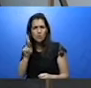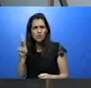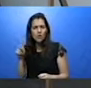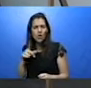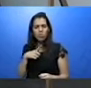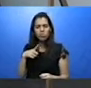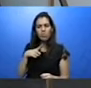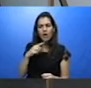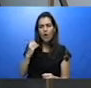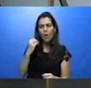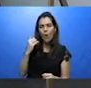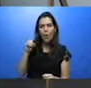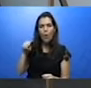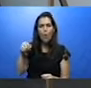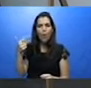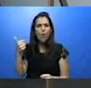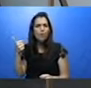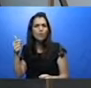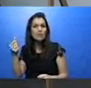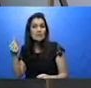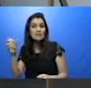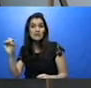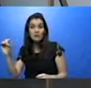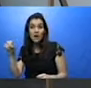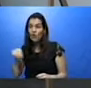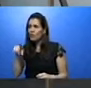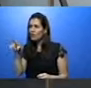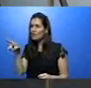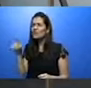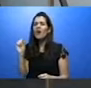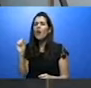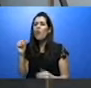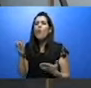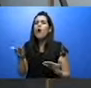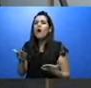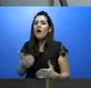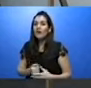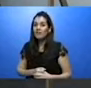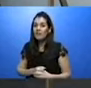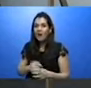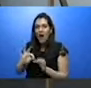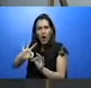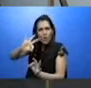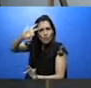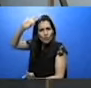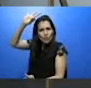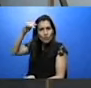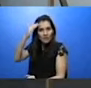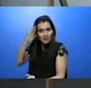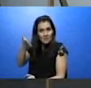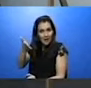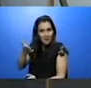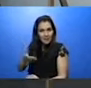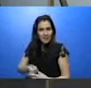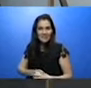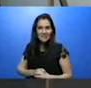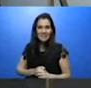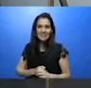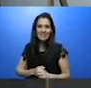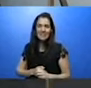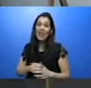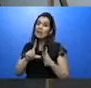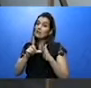1,60, vocês que têm entre 8, 9 e 10 anos, quanto será que você tem de altura? Você já sabe? Então,